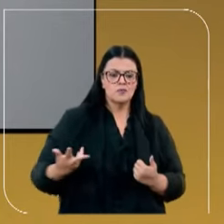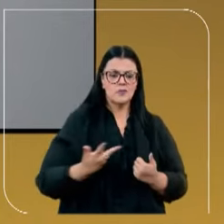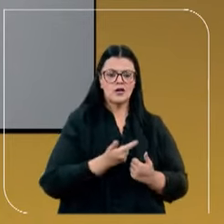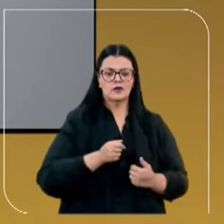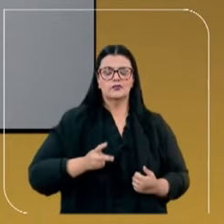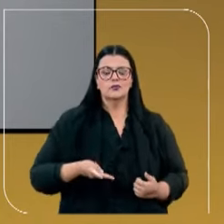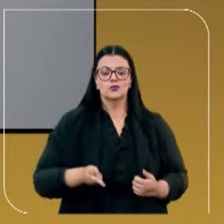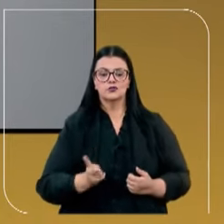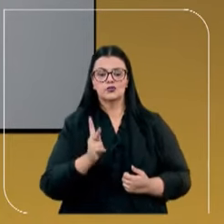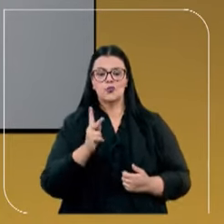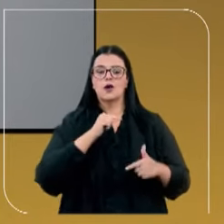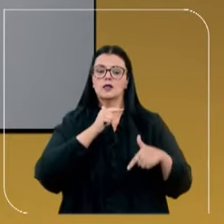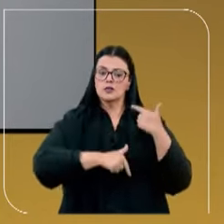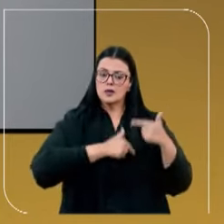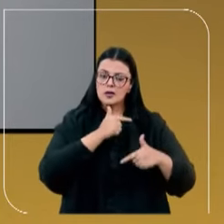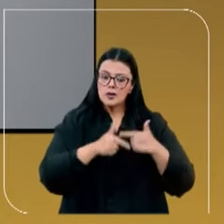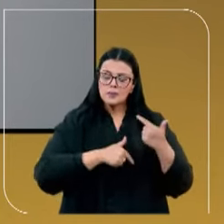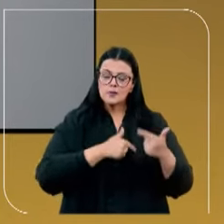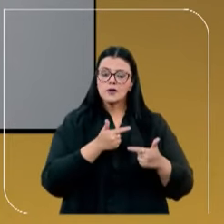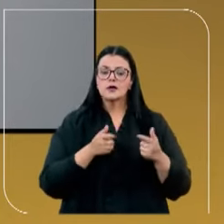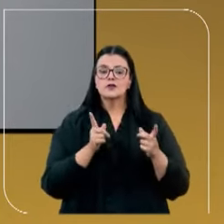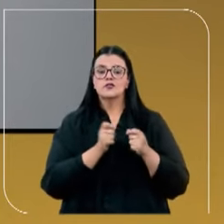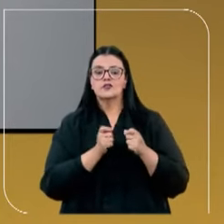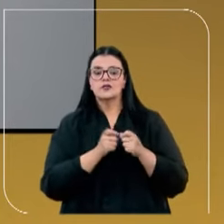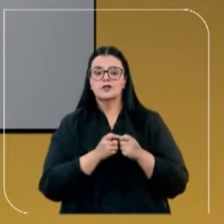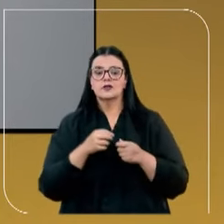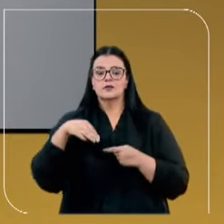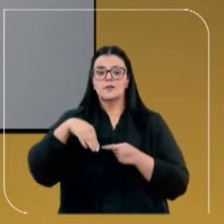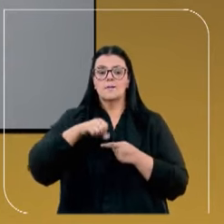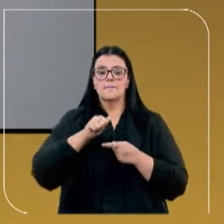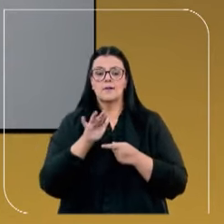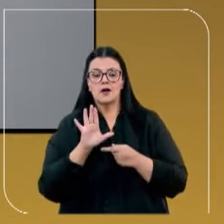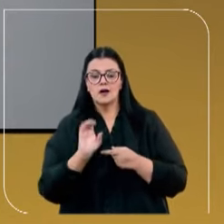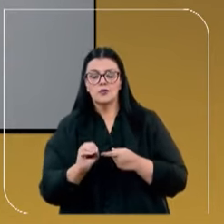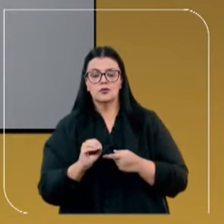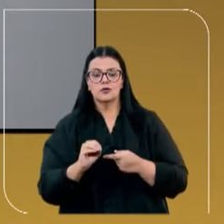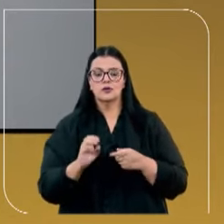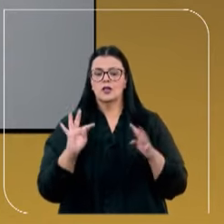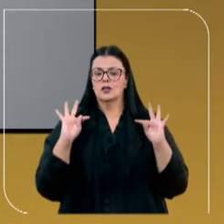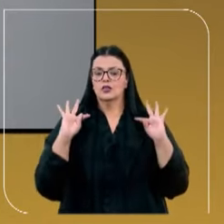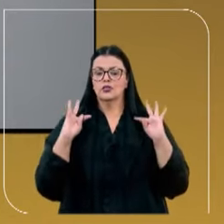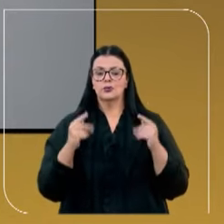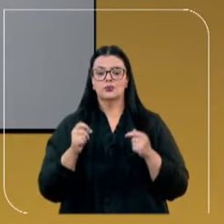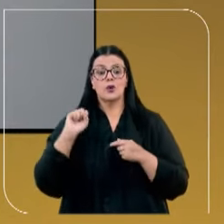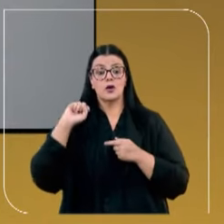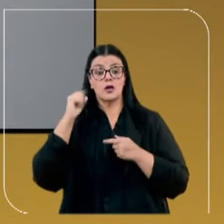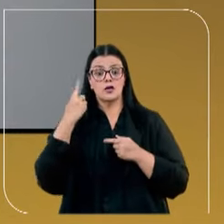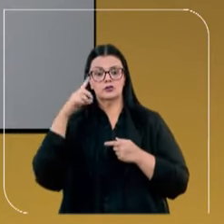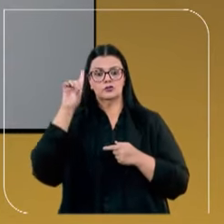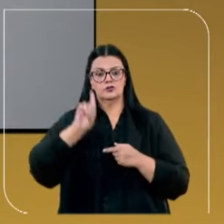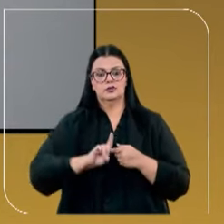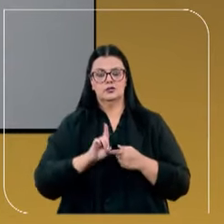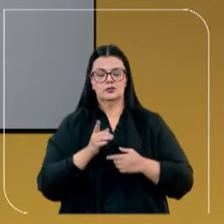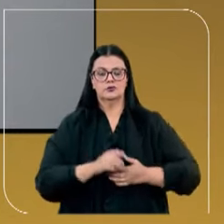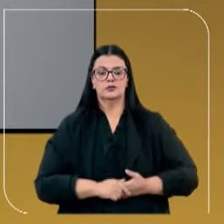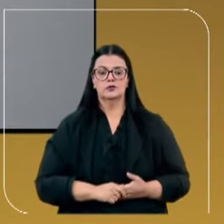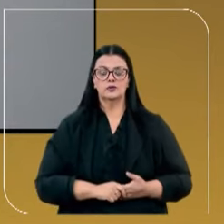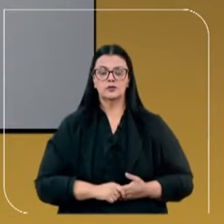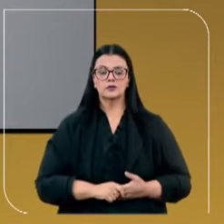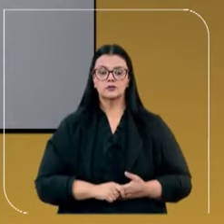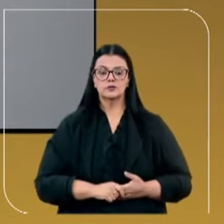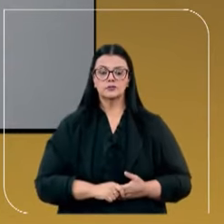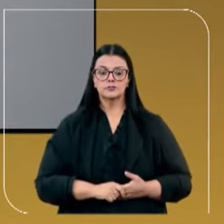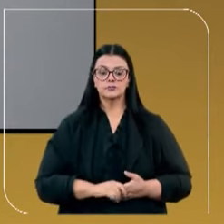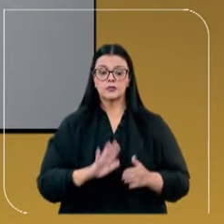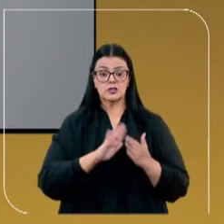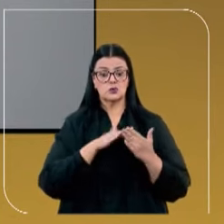só ao trabalho feito pelo ministro Mauro Campbell, mas por todos os ex-diretores desta grandiosa